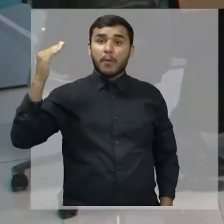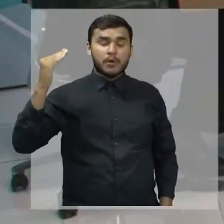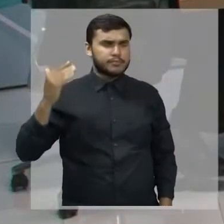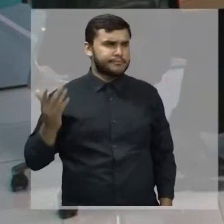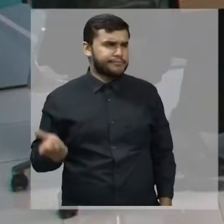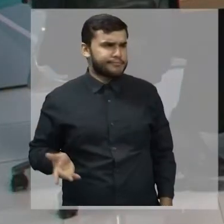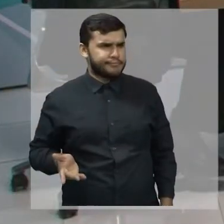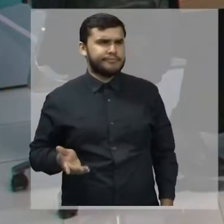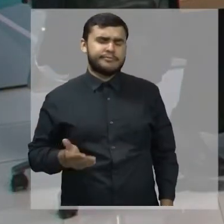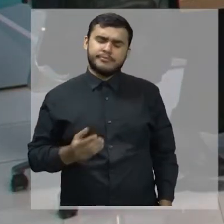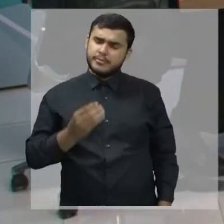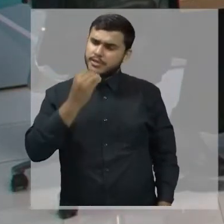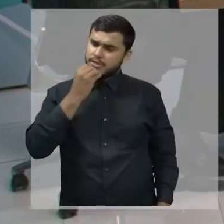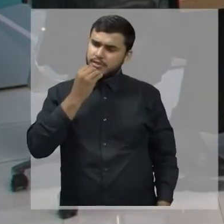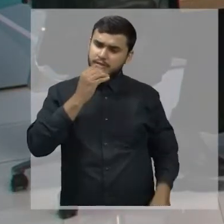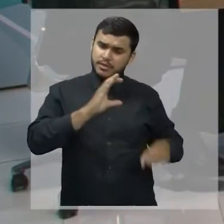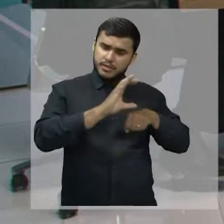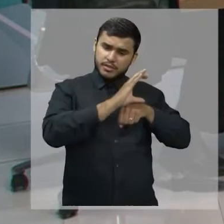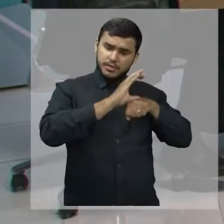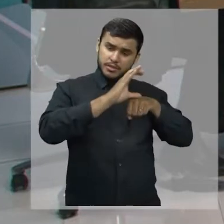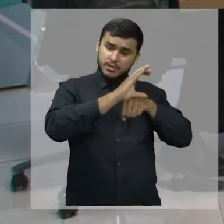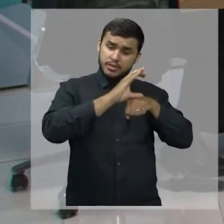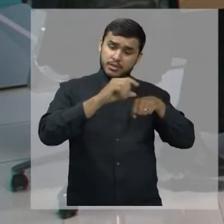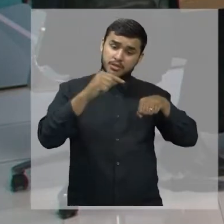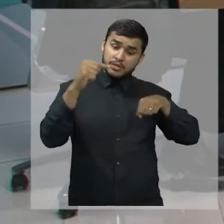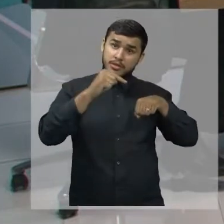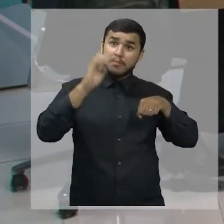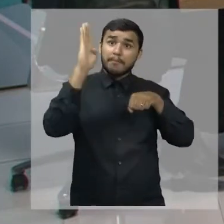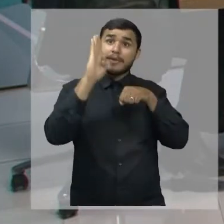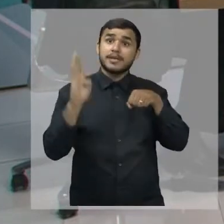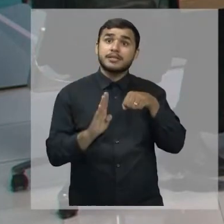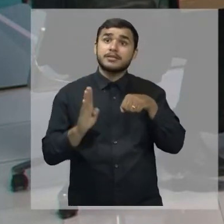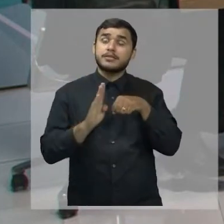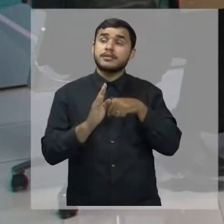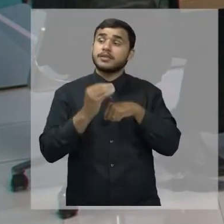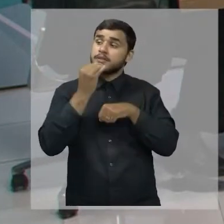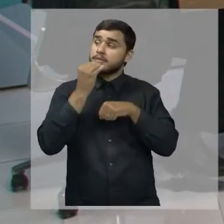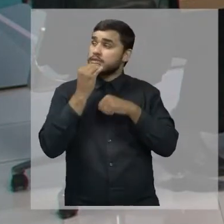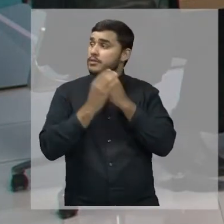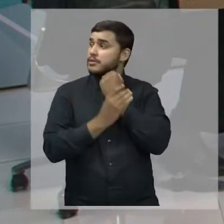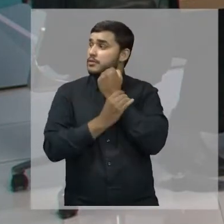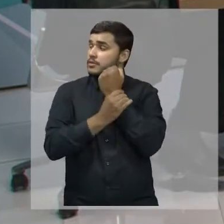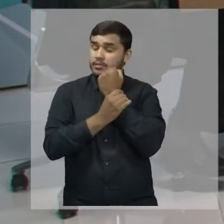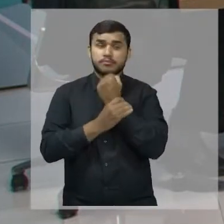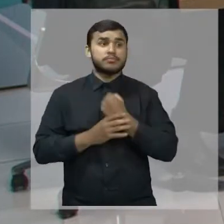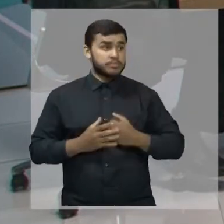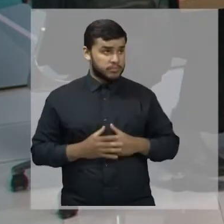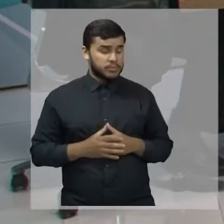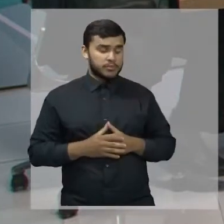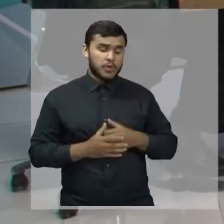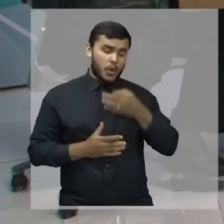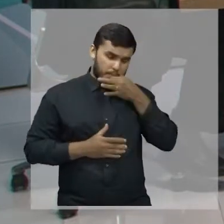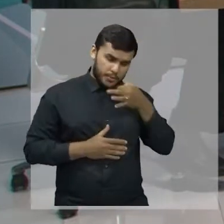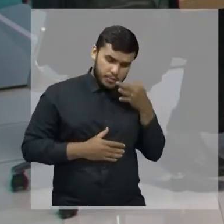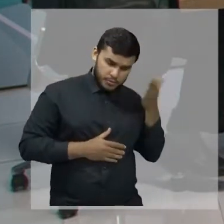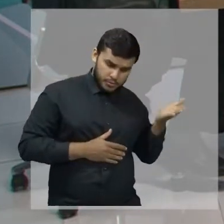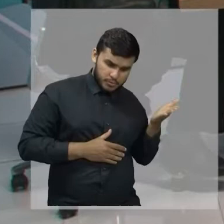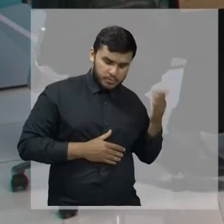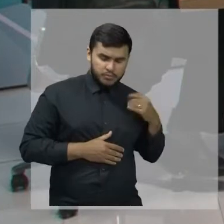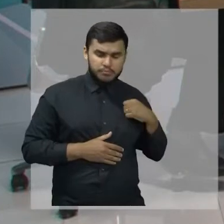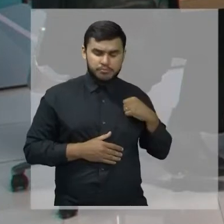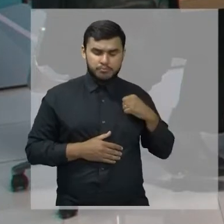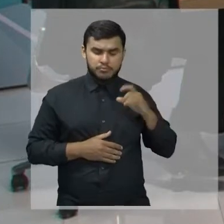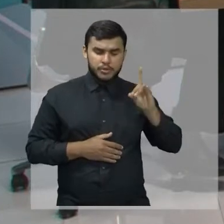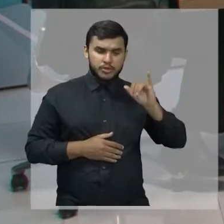eles são guardiões da Constituição da República Federativa do Brasil. As interpretações do professor Djalma, do ministro Barroso, são